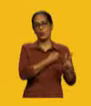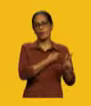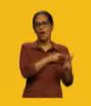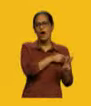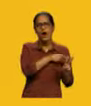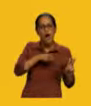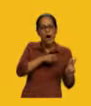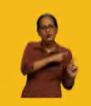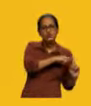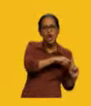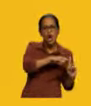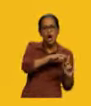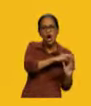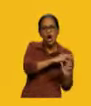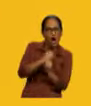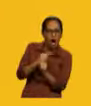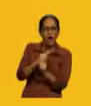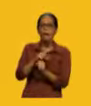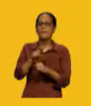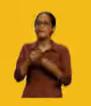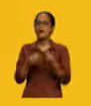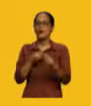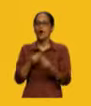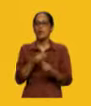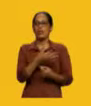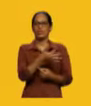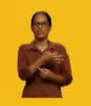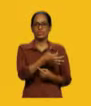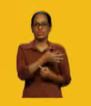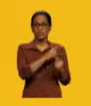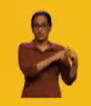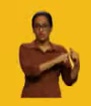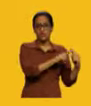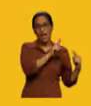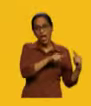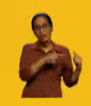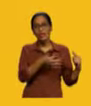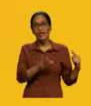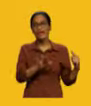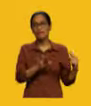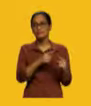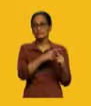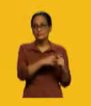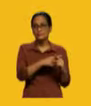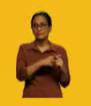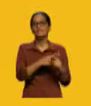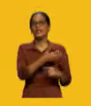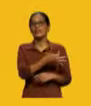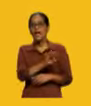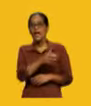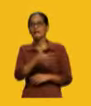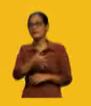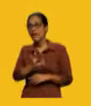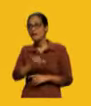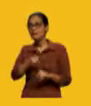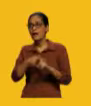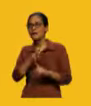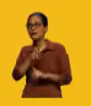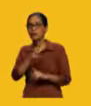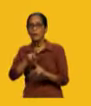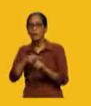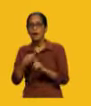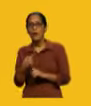somatório aqui. Vai ser x, que são 2 10. O 5 mais o 1, que